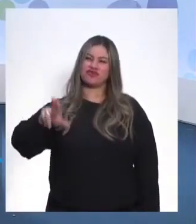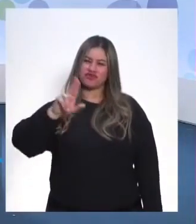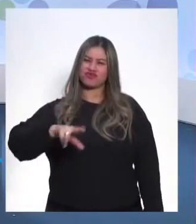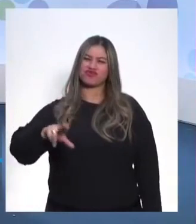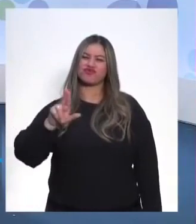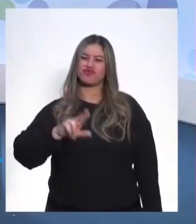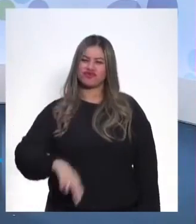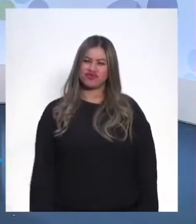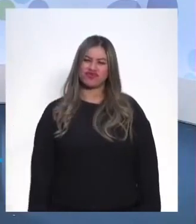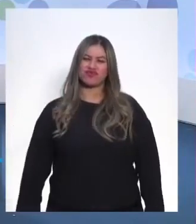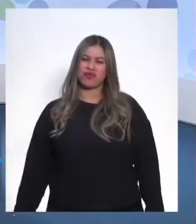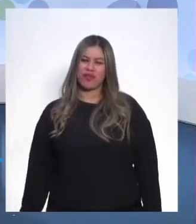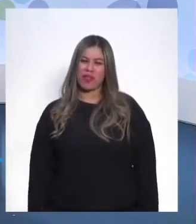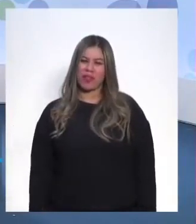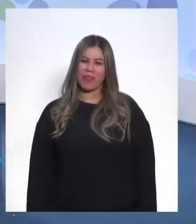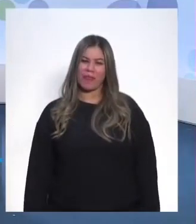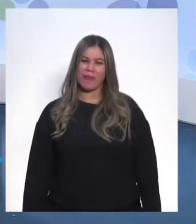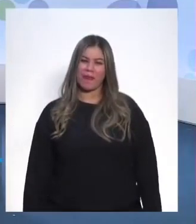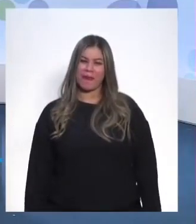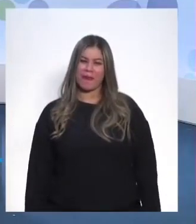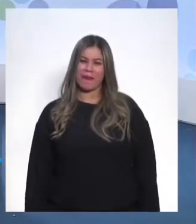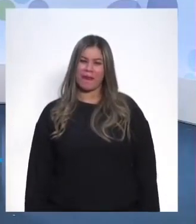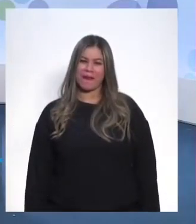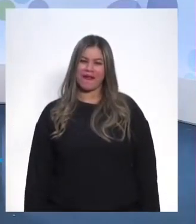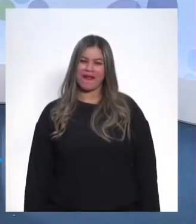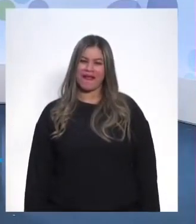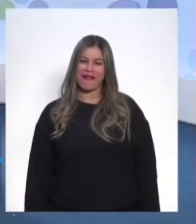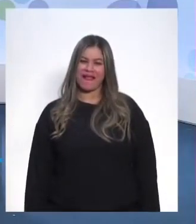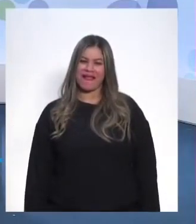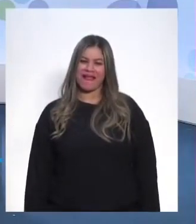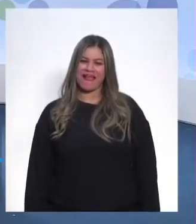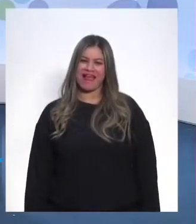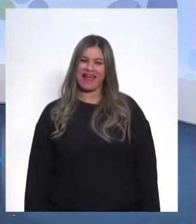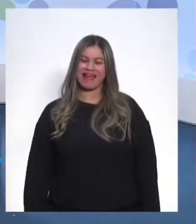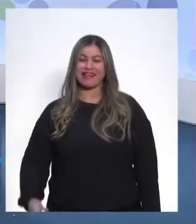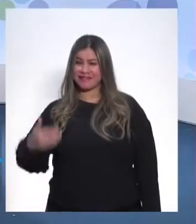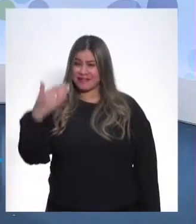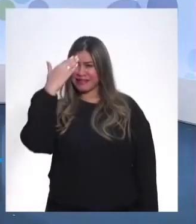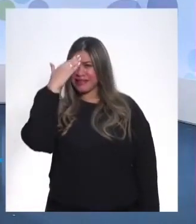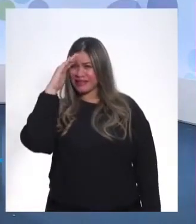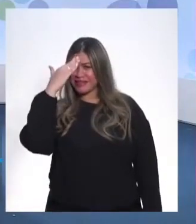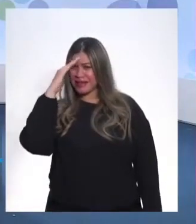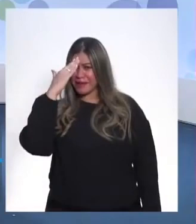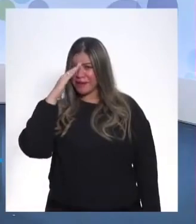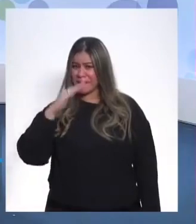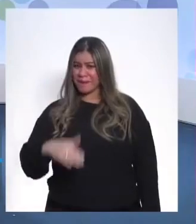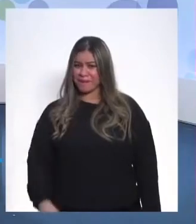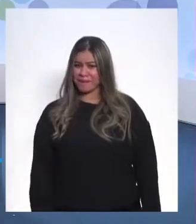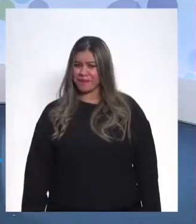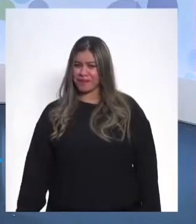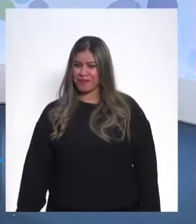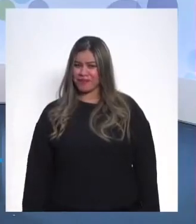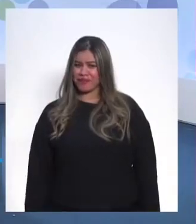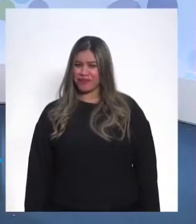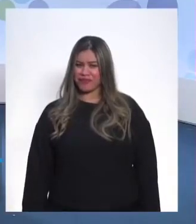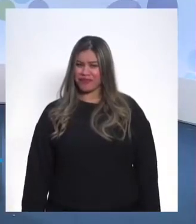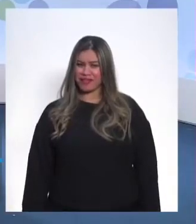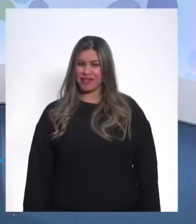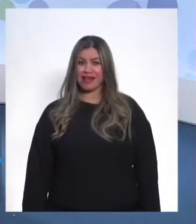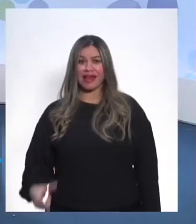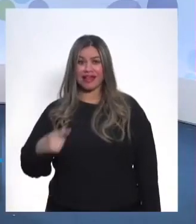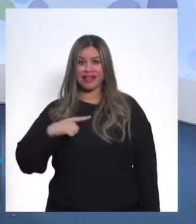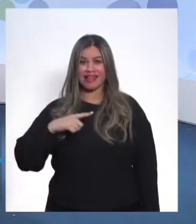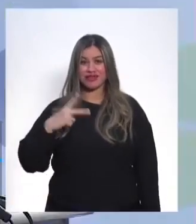então, tá. Sua filha. Entendeu? Pois é. Sua filha, o bebê é pequenininho, gente. Tem